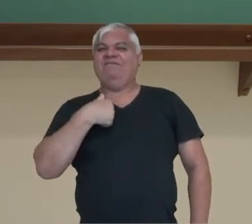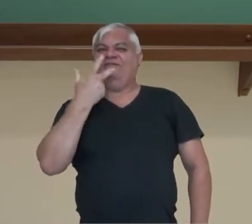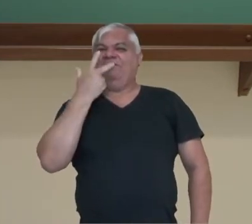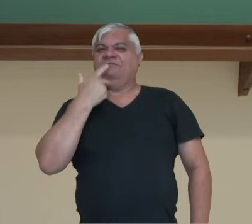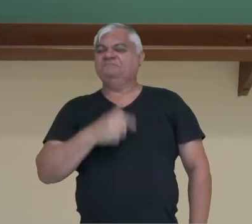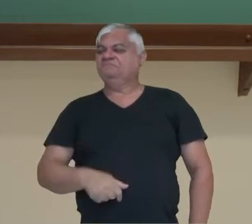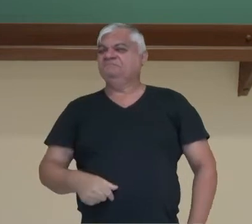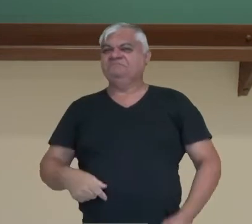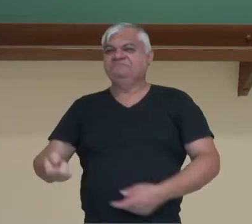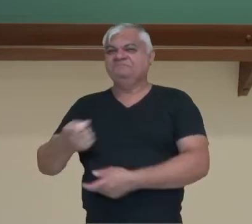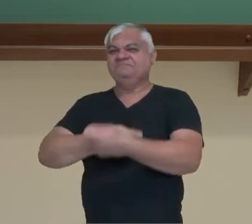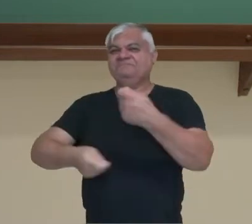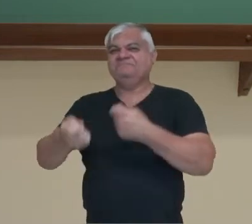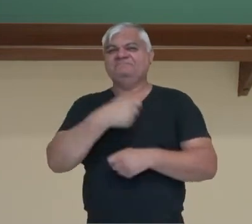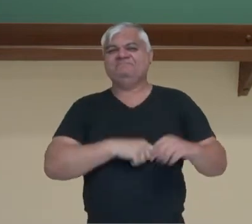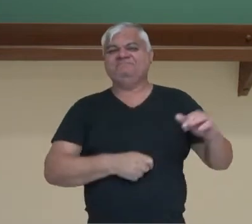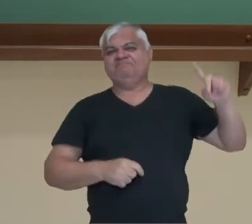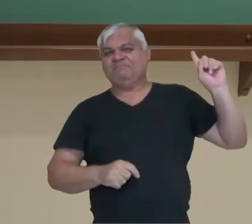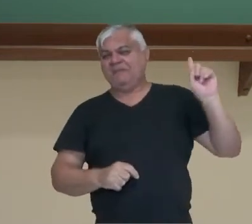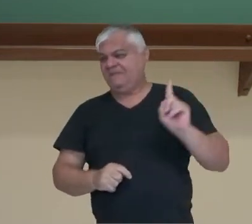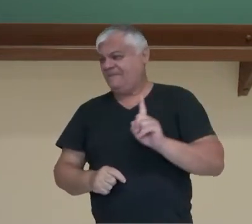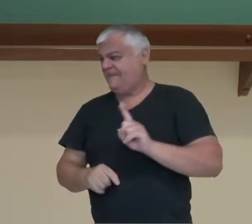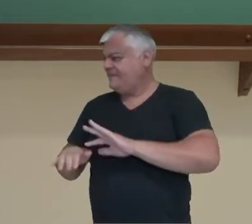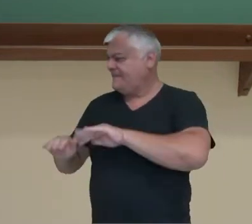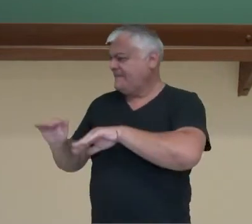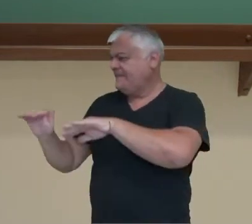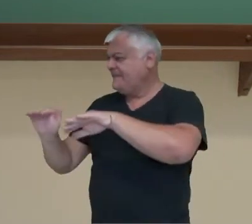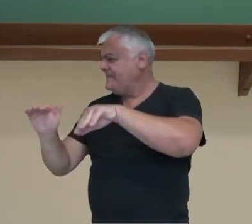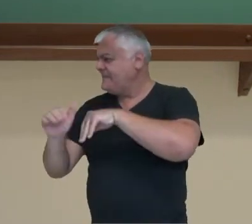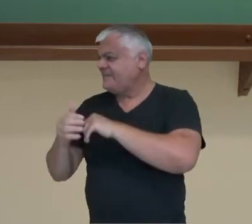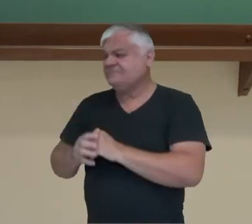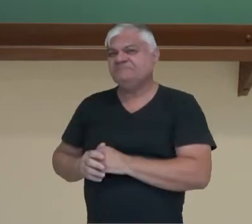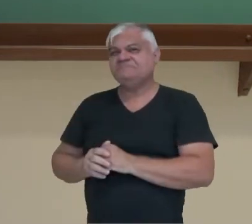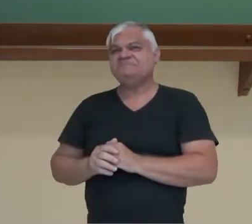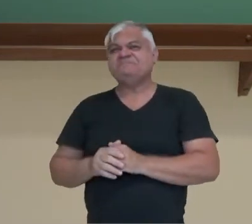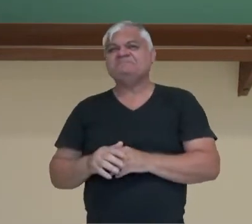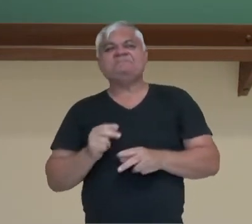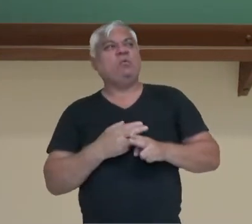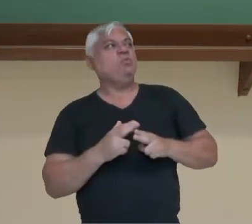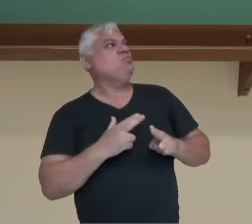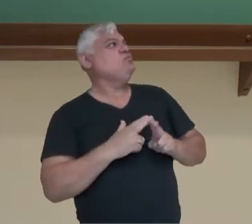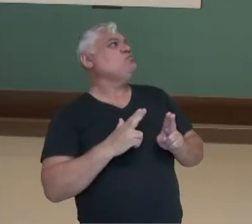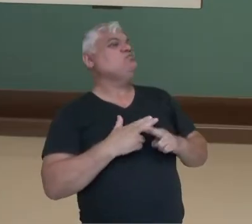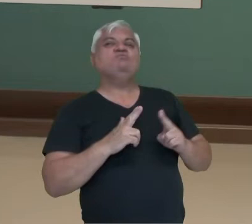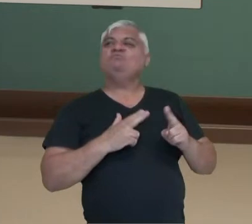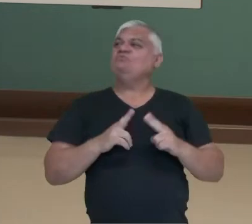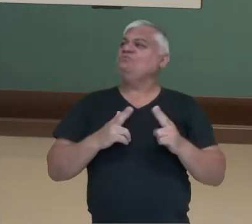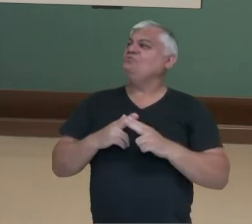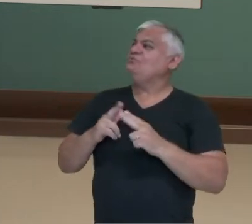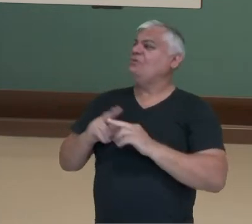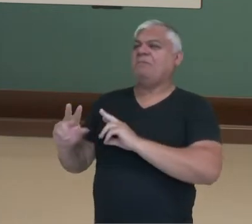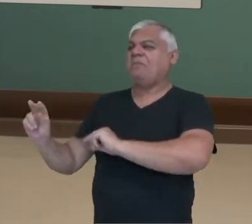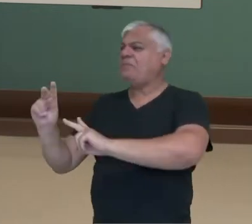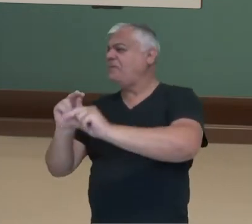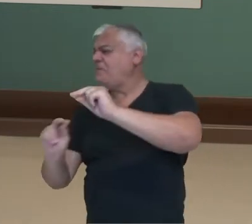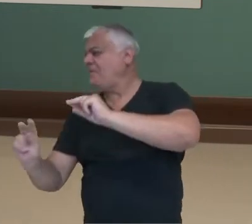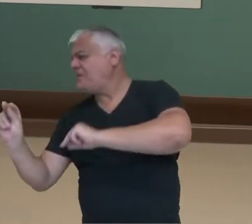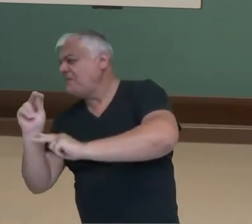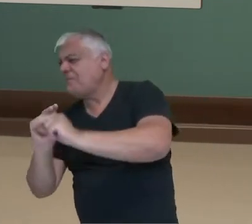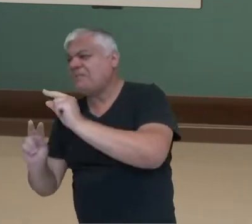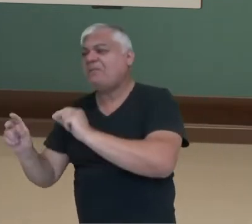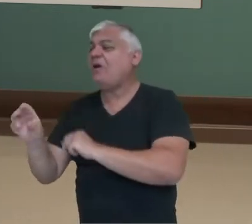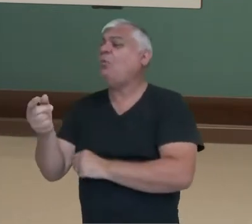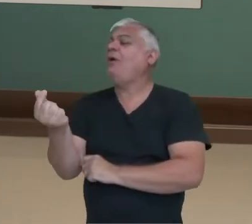ficavam os filósofos, os políticos, né? Diz que ele se infiltrou, né? Como quem não quer nada, e o pessoal todo aquele murmúrio, conversando, né? Ô, oh, quanto que tá